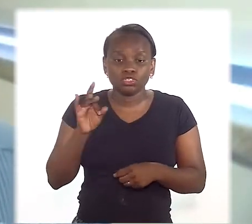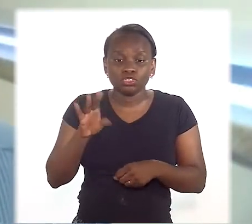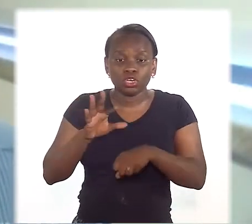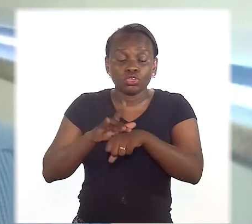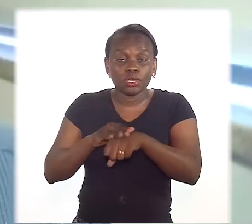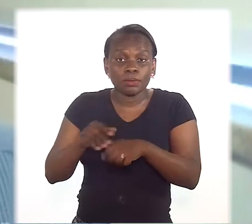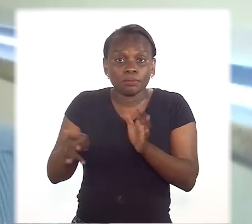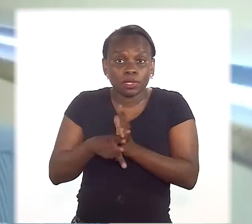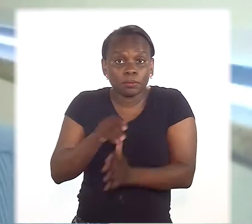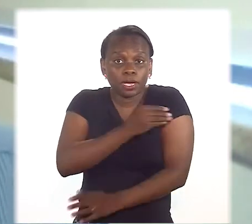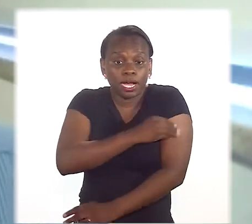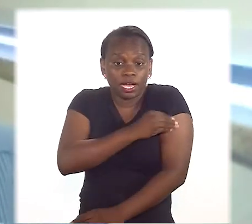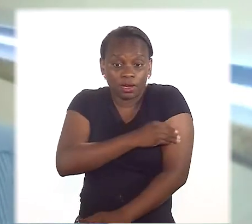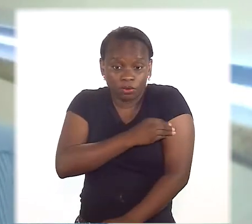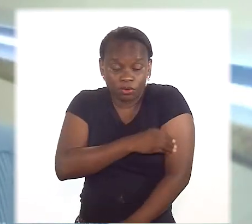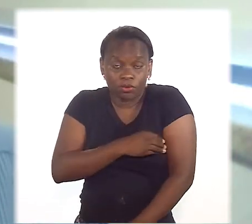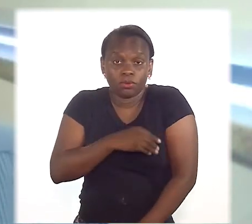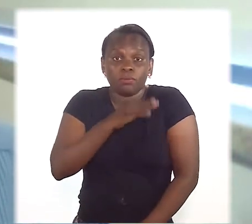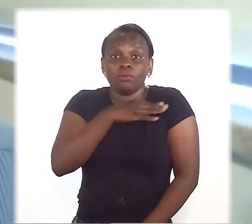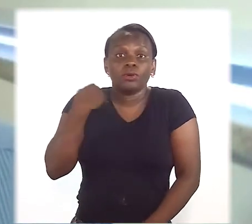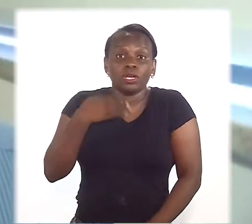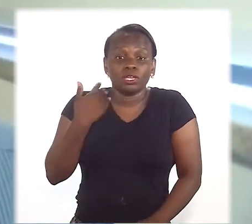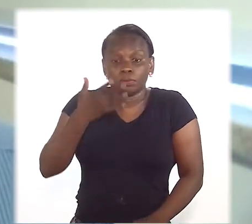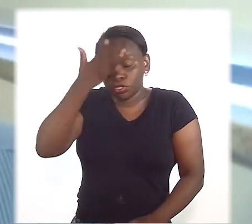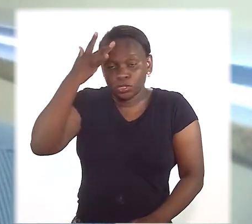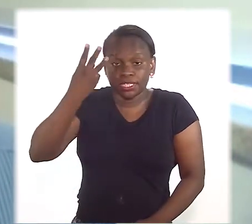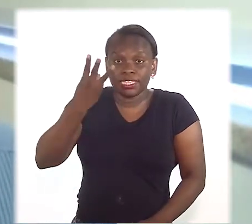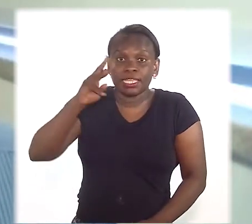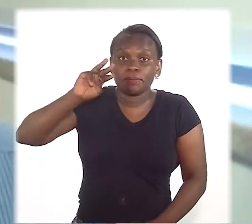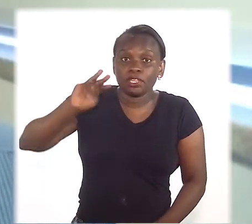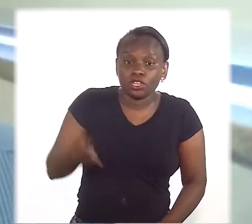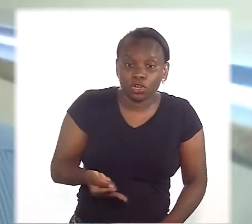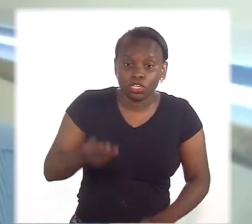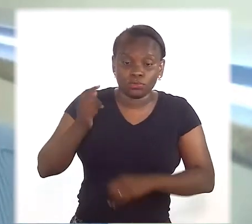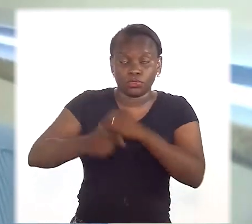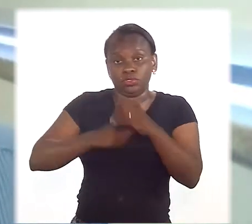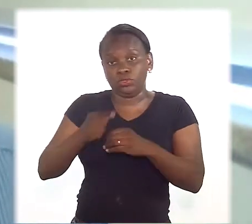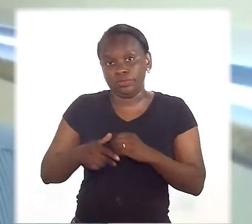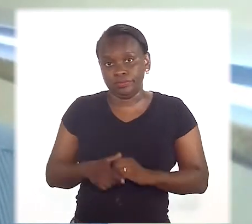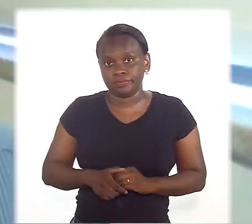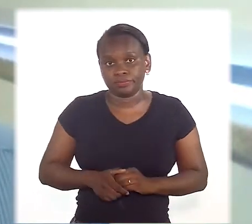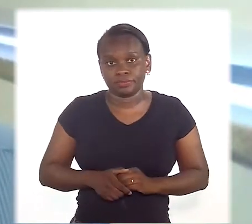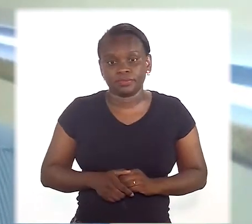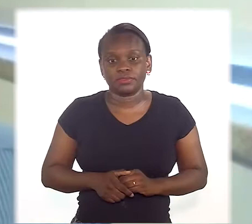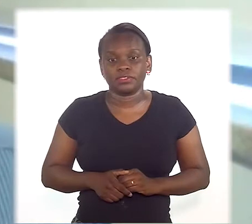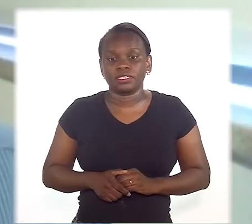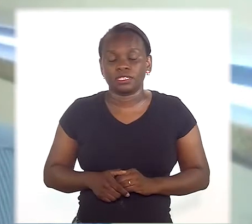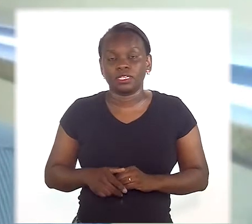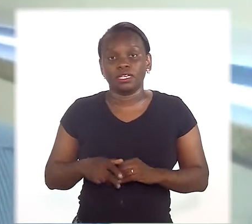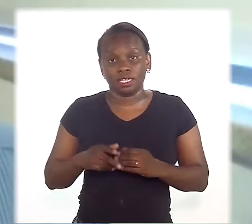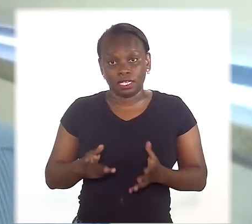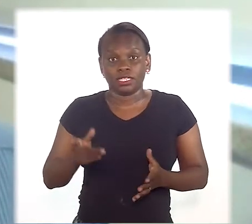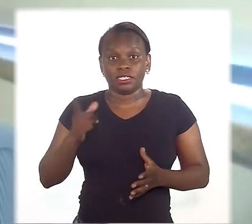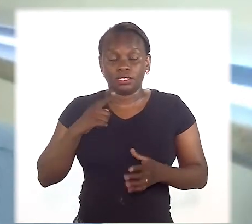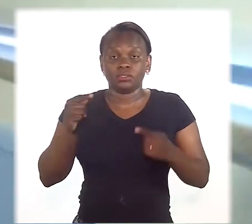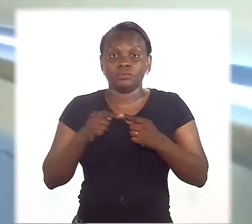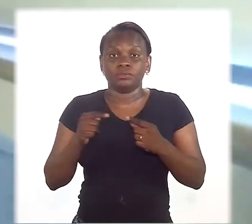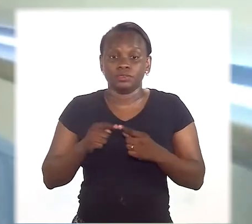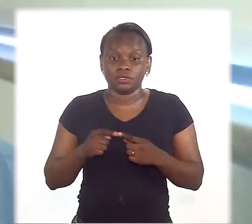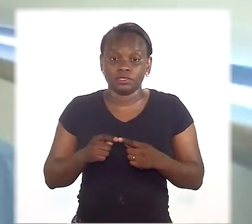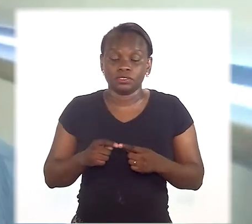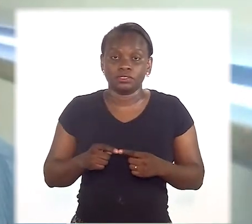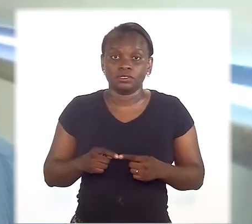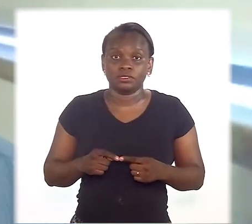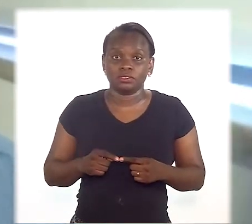só a doença do alcoolismo, matou 3 milhões de pessoas no mundo. Ela